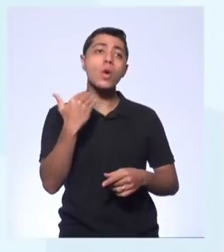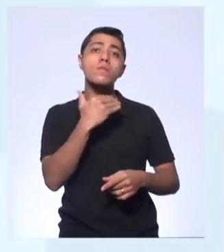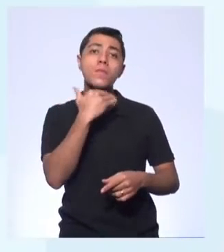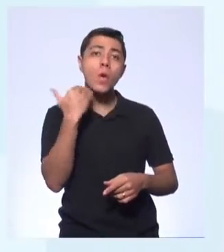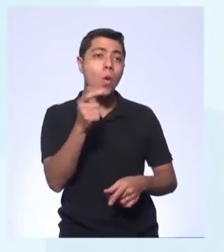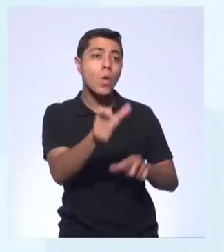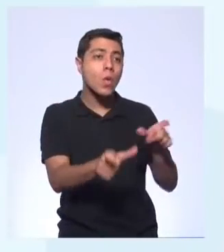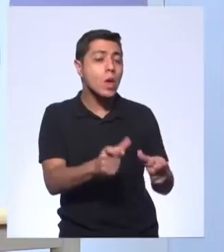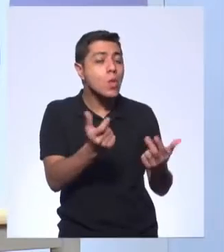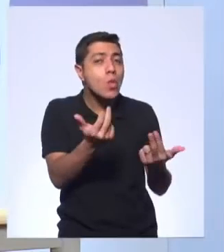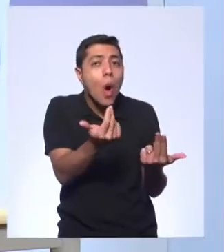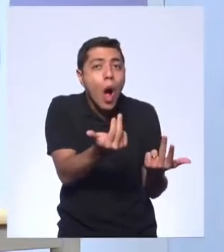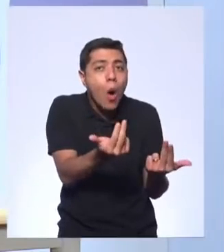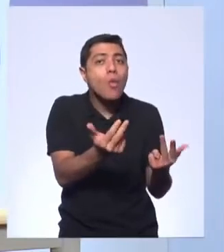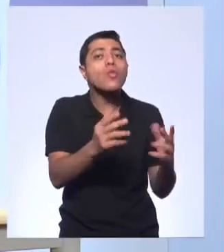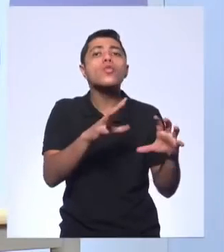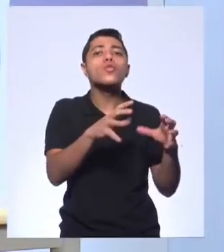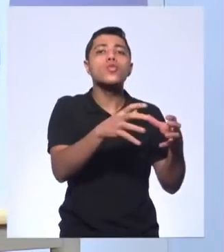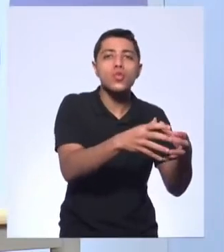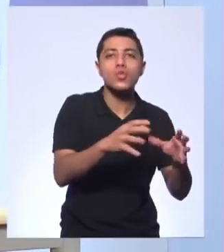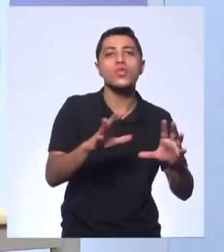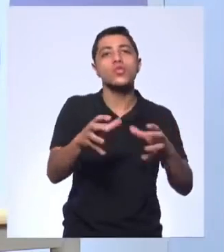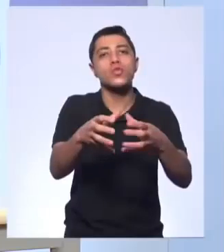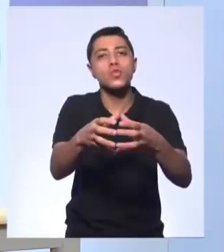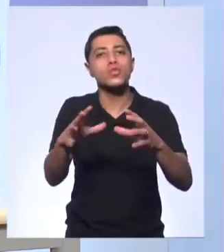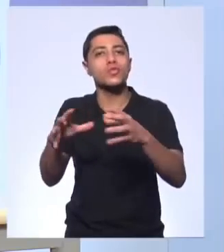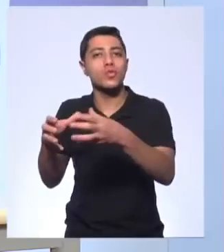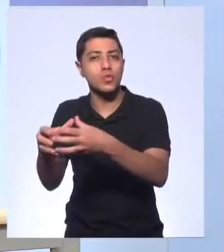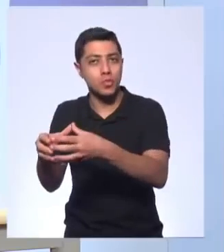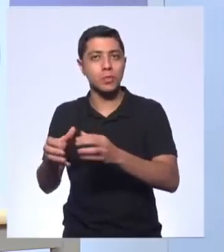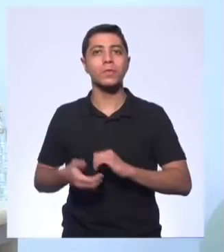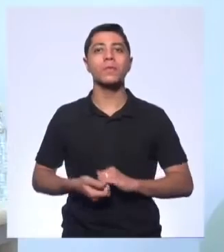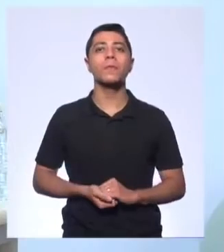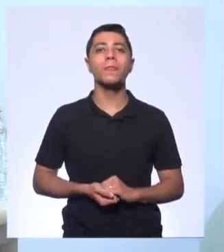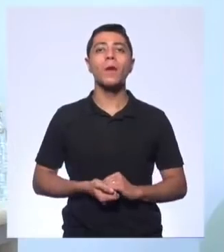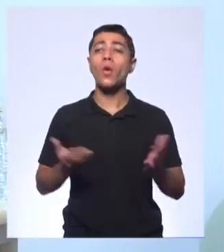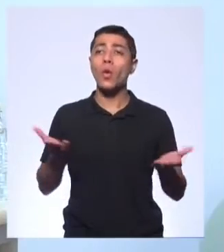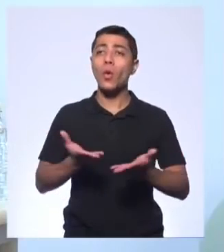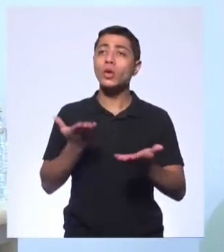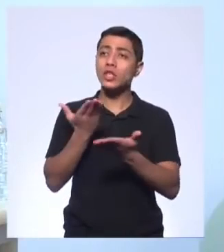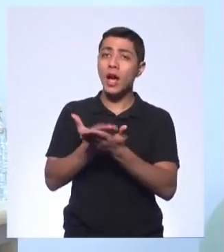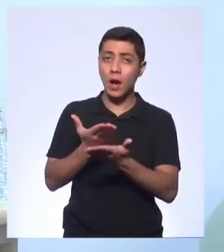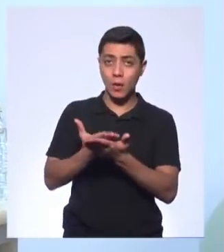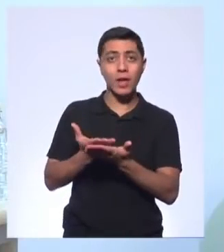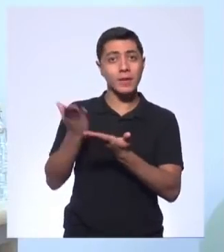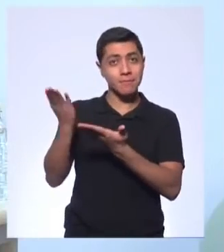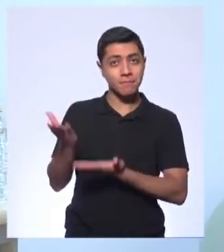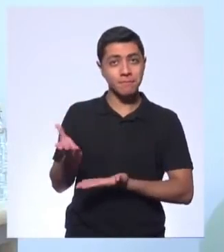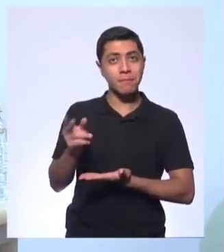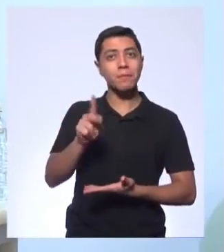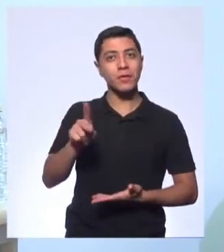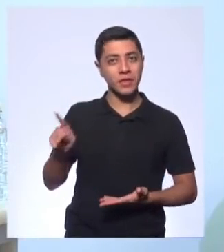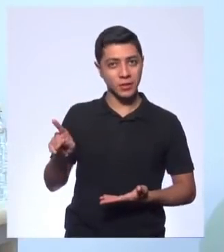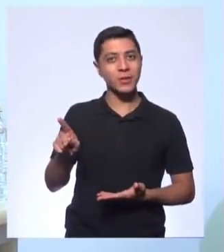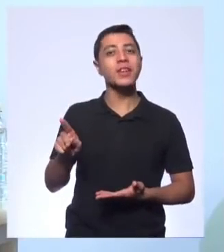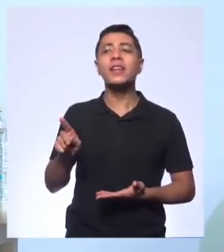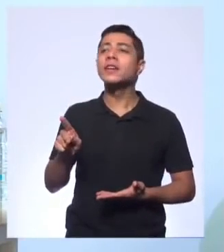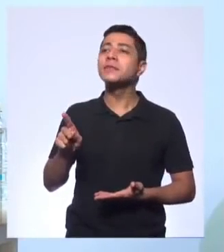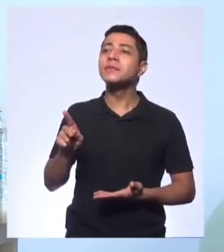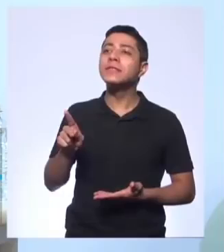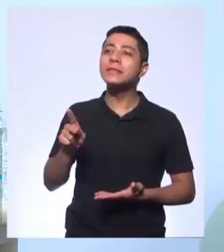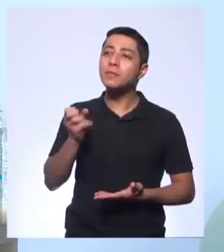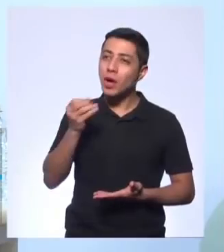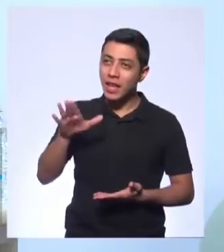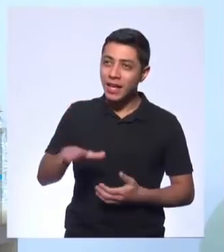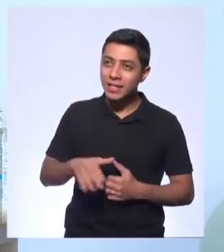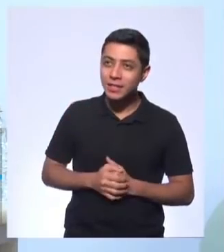quem vai ministrar a aula é a professora Dani. Qual é o conteúdo da aula de hoje, professora Dani? Boa tarde, Simone. Boa tarde. Boa tarde, alunos, professores, pais